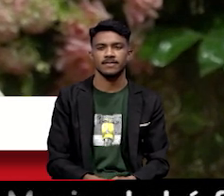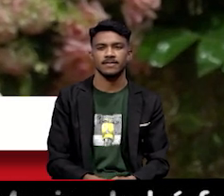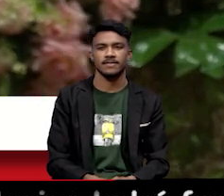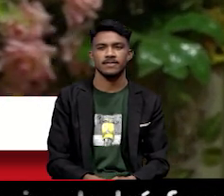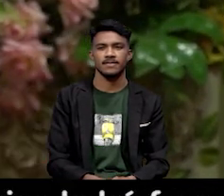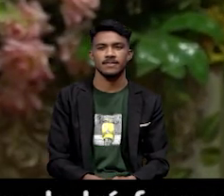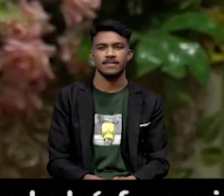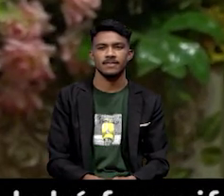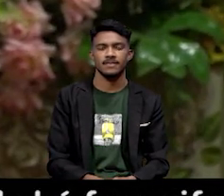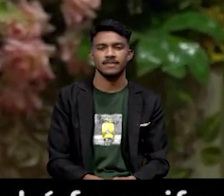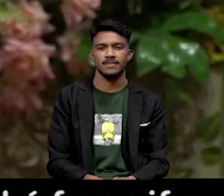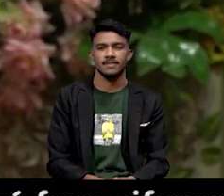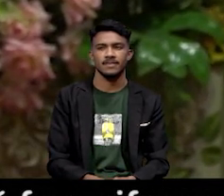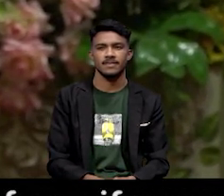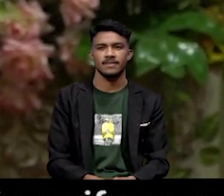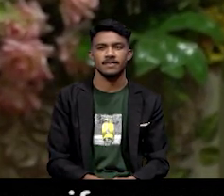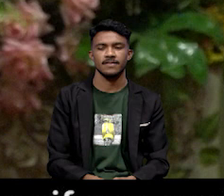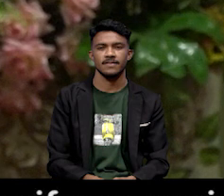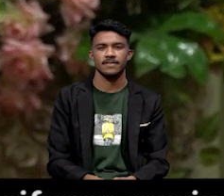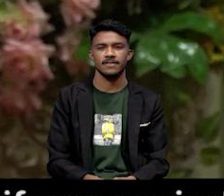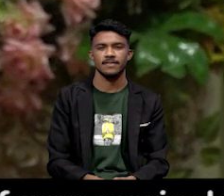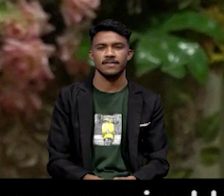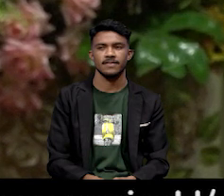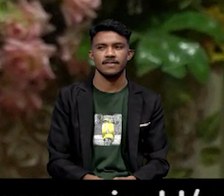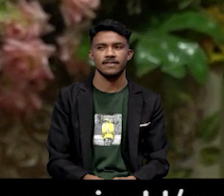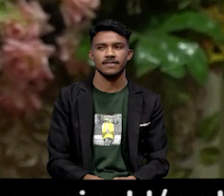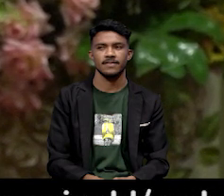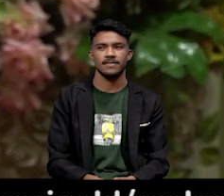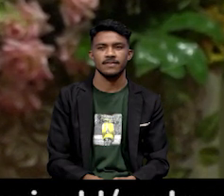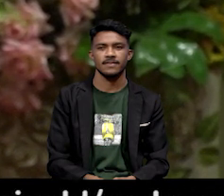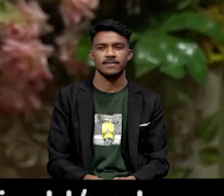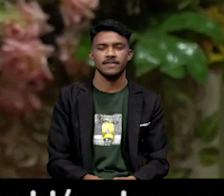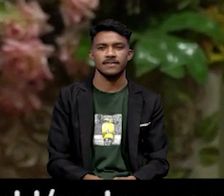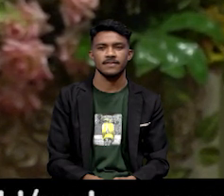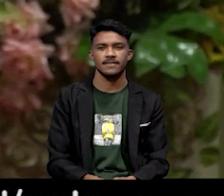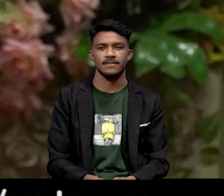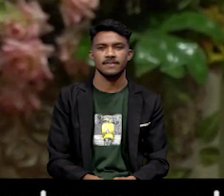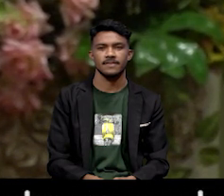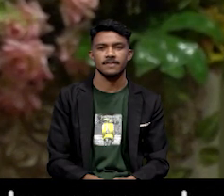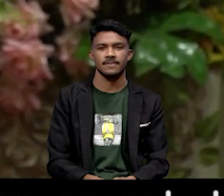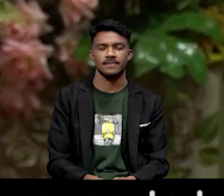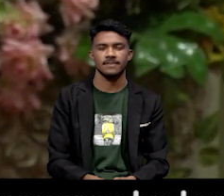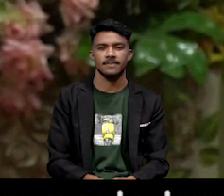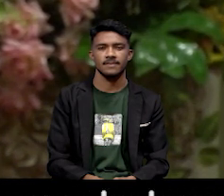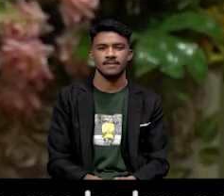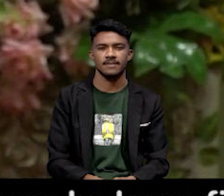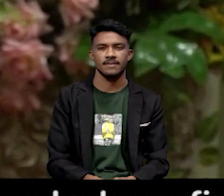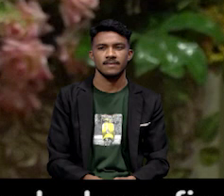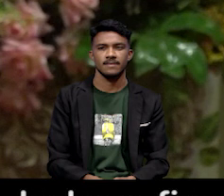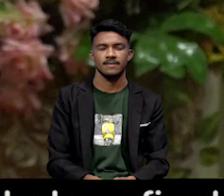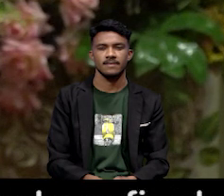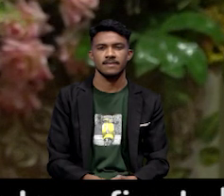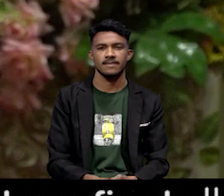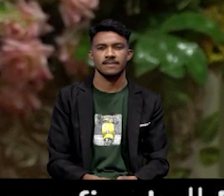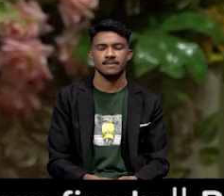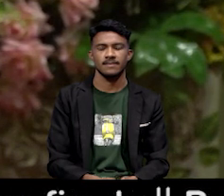2008. This year, UNICEF provided technical support for MSSI to turn this policy into a decree law.